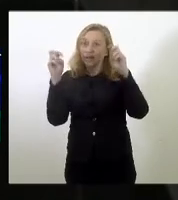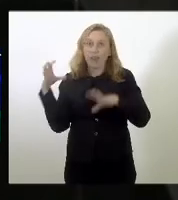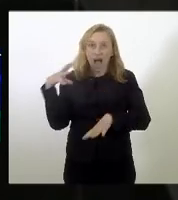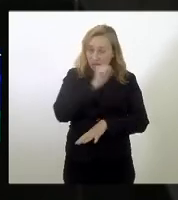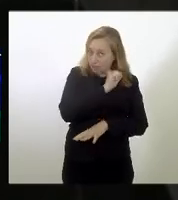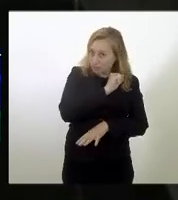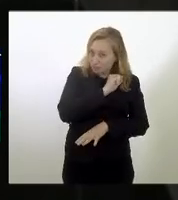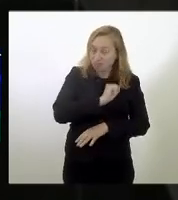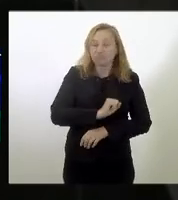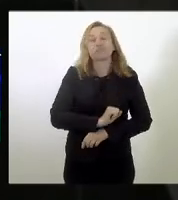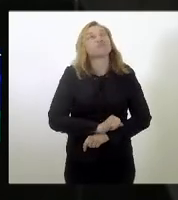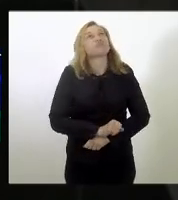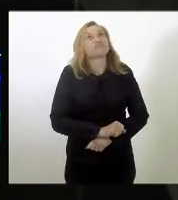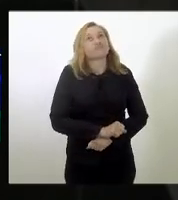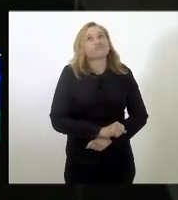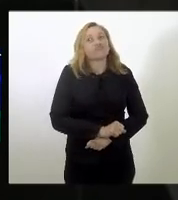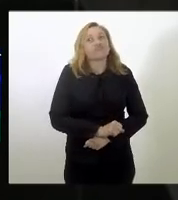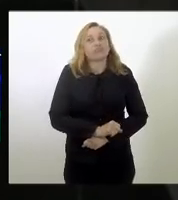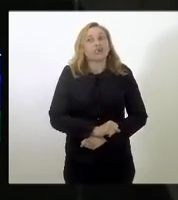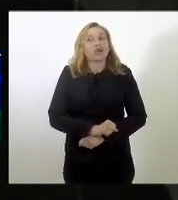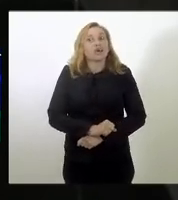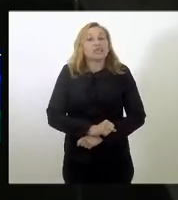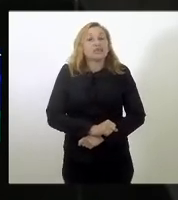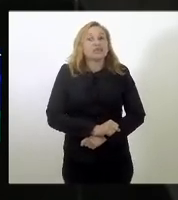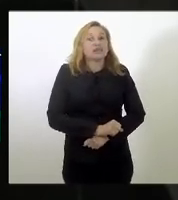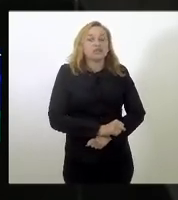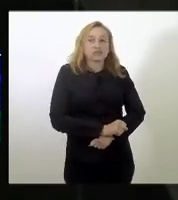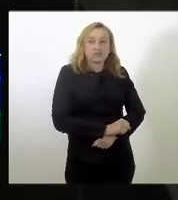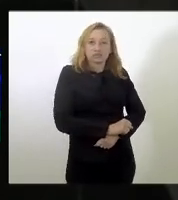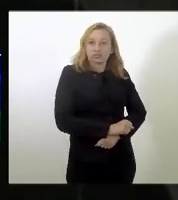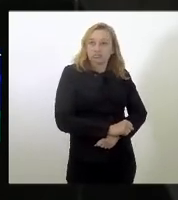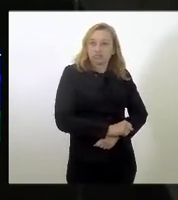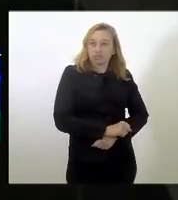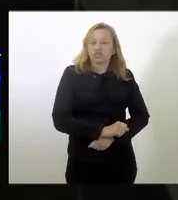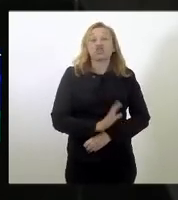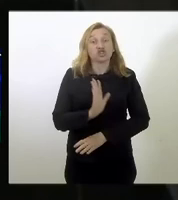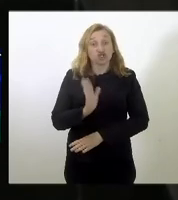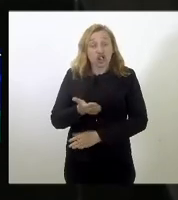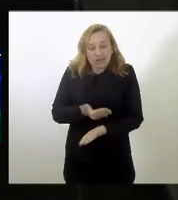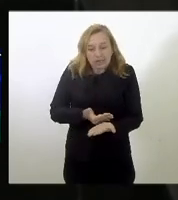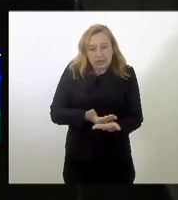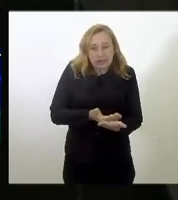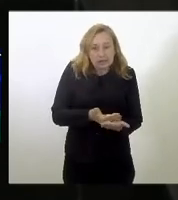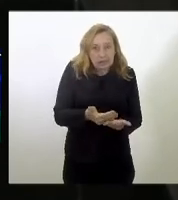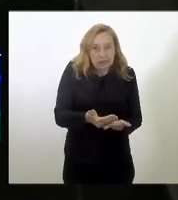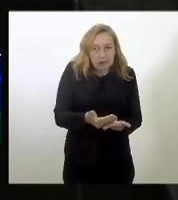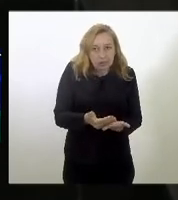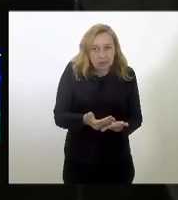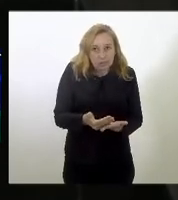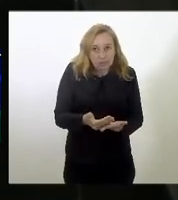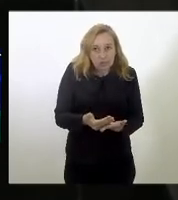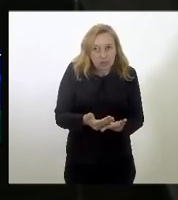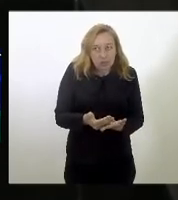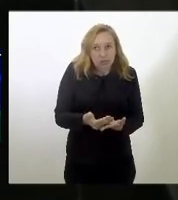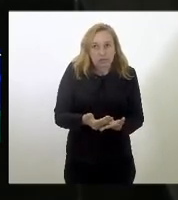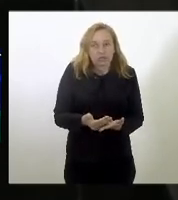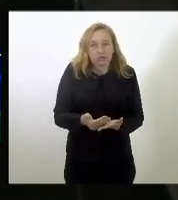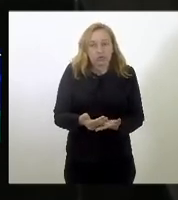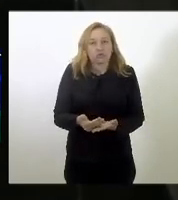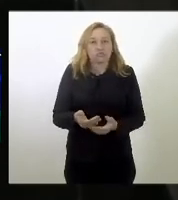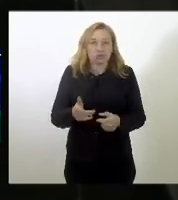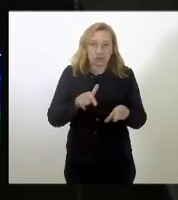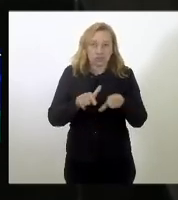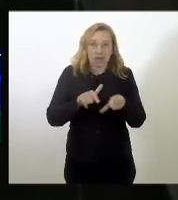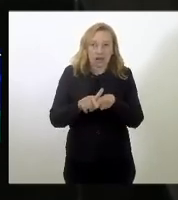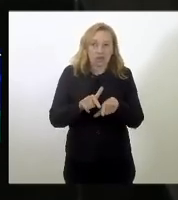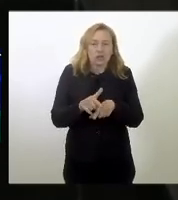rapidamente. A gente está chegando no segundo semestre, né? Já estamos no segundo semestre, e eu sinto